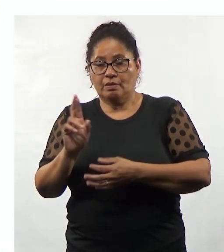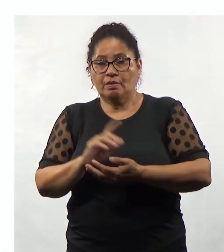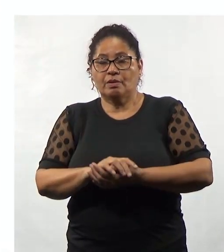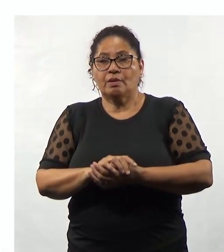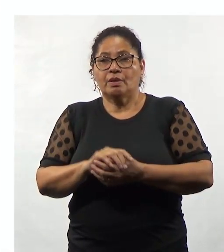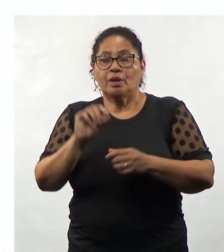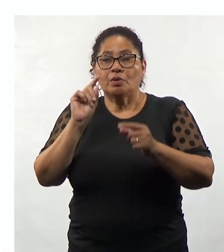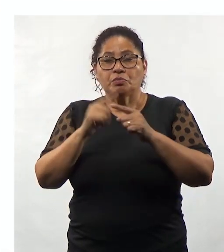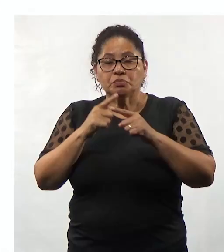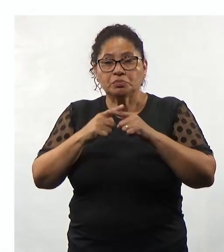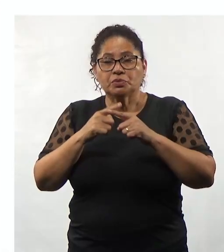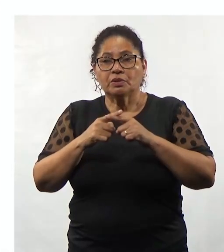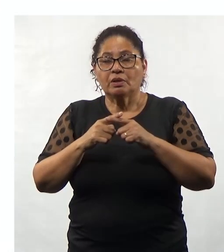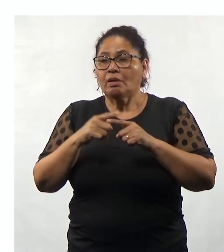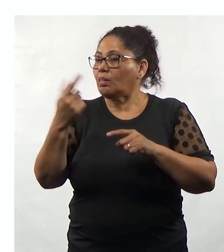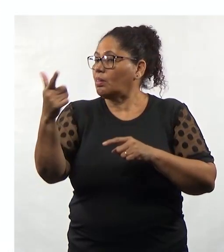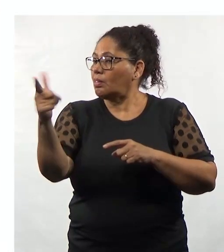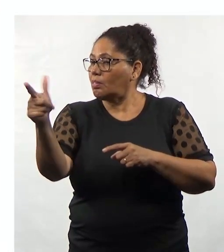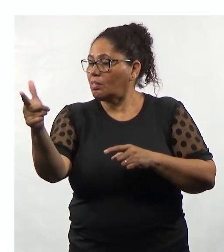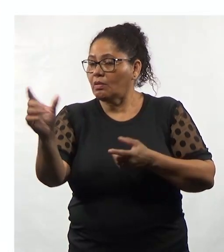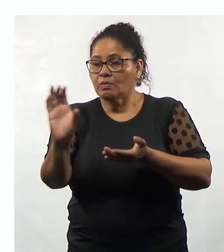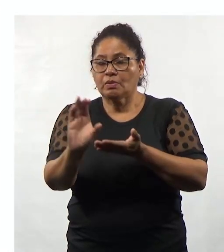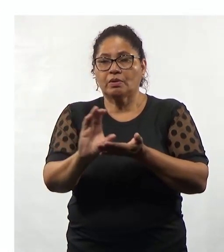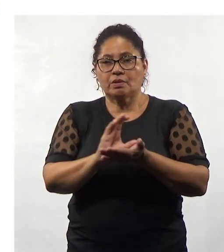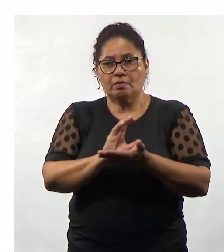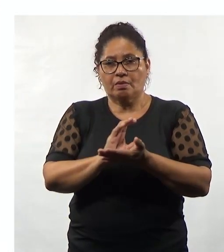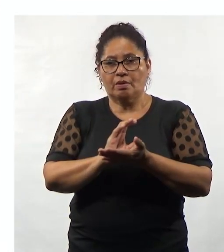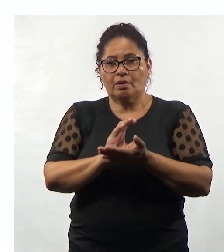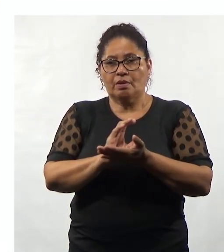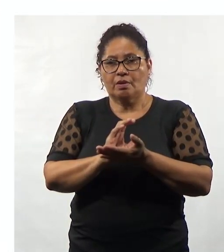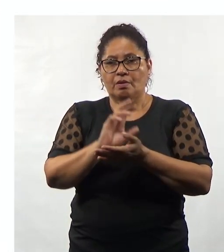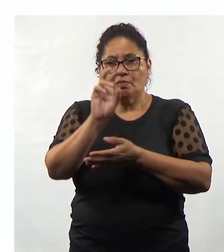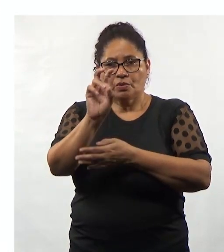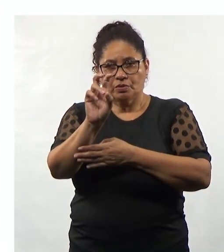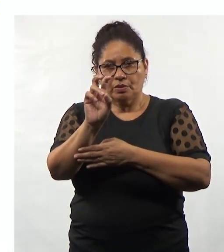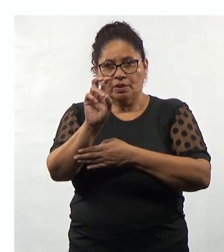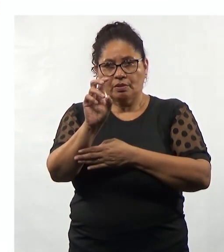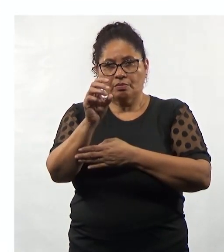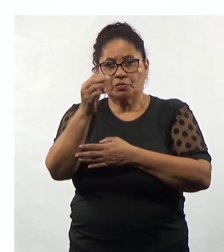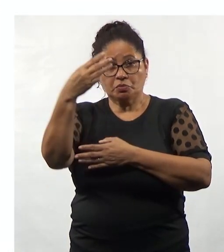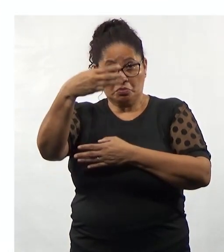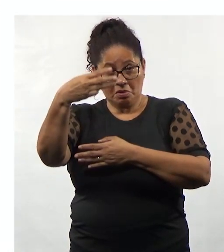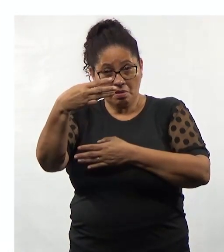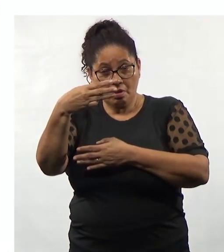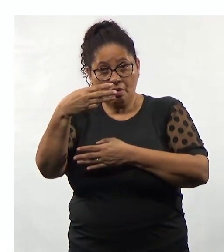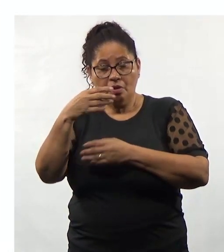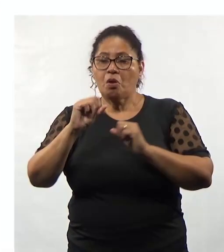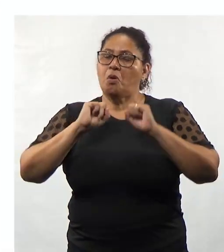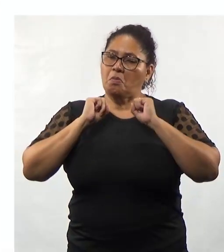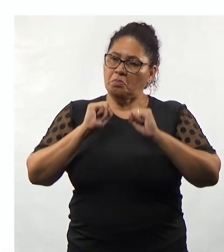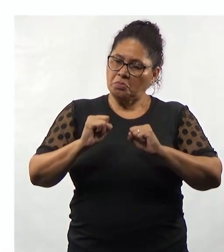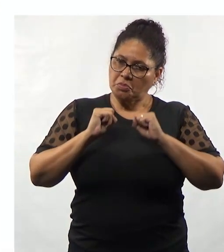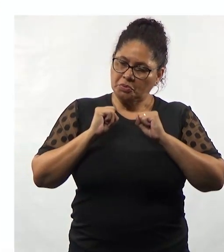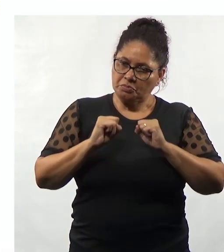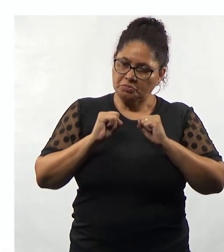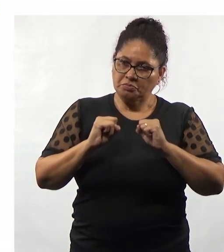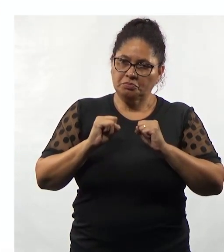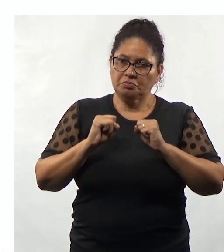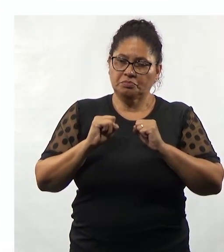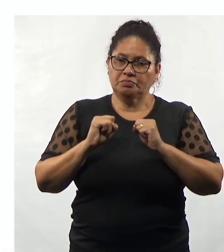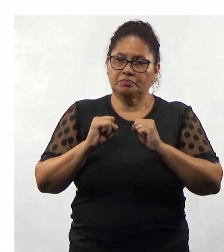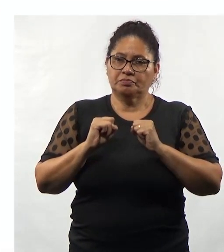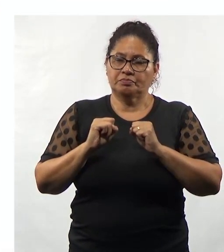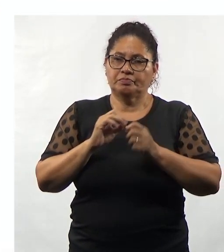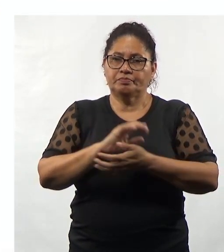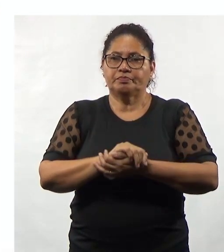implementado em função de não ter orçamento. Aí eu posso passar o 5º para o 3º lugar? Posso.